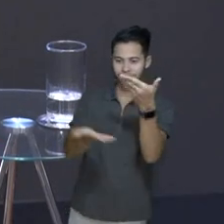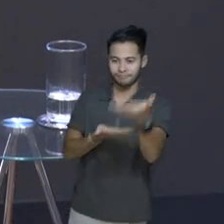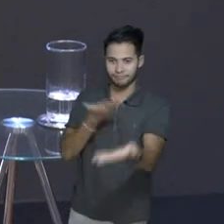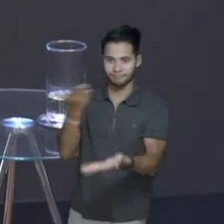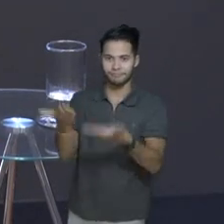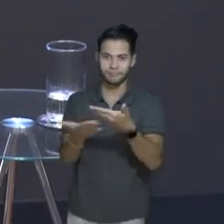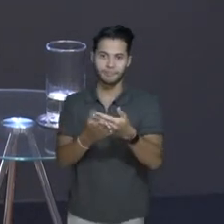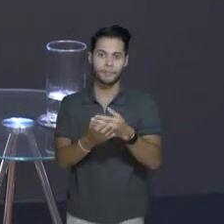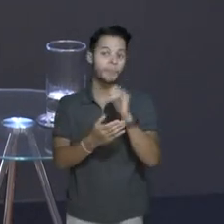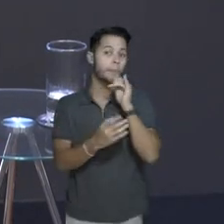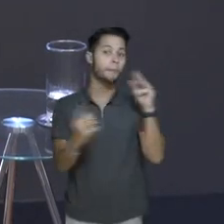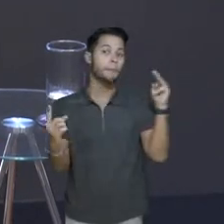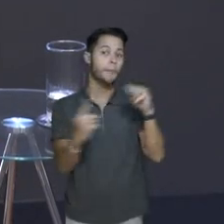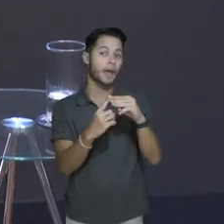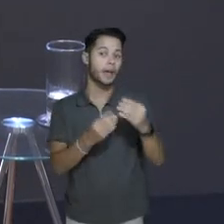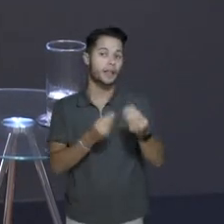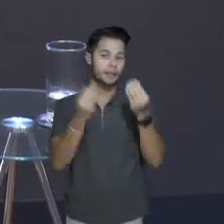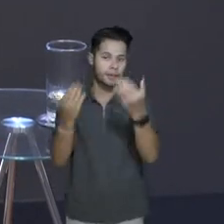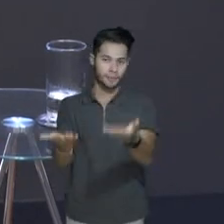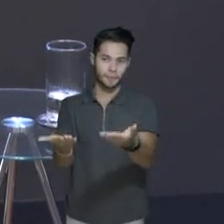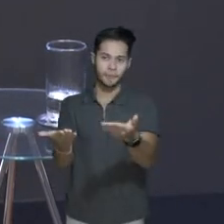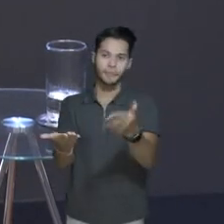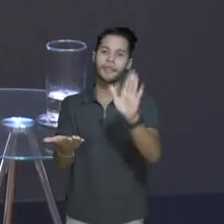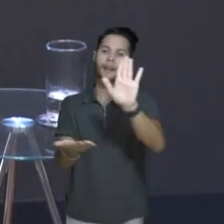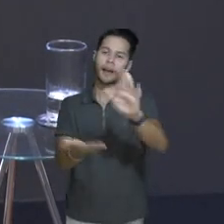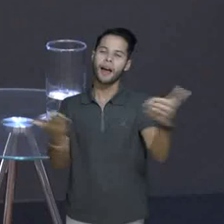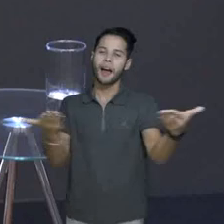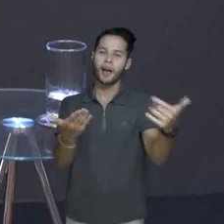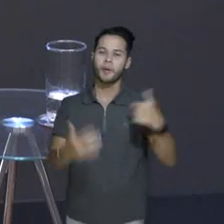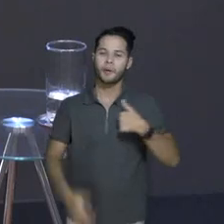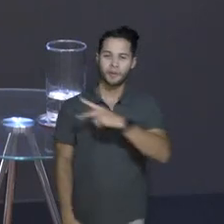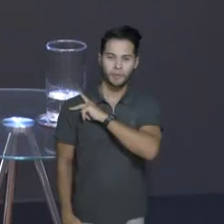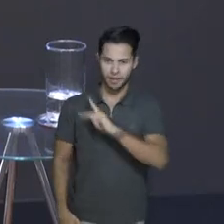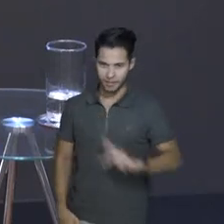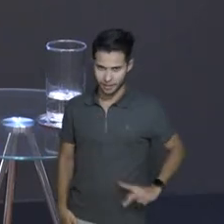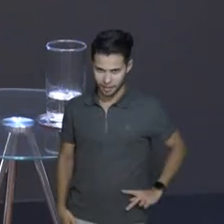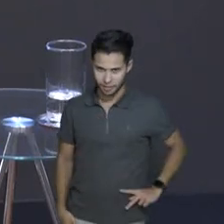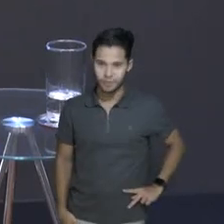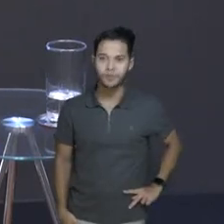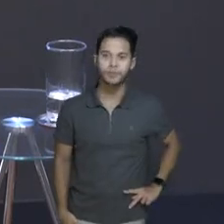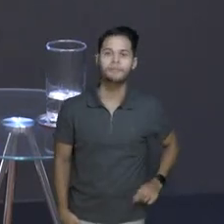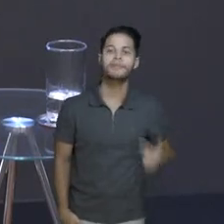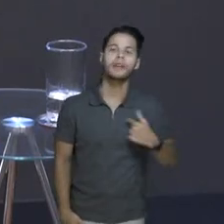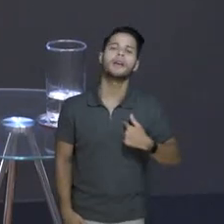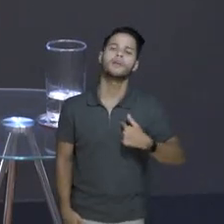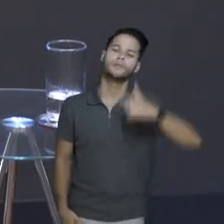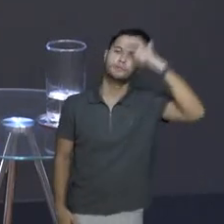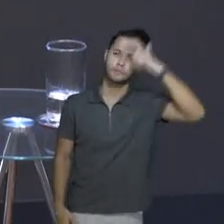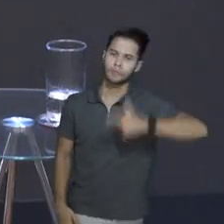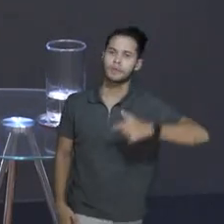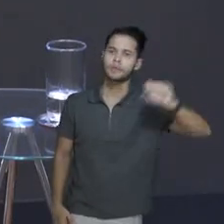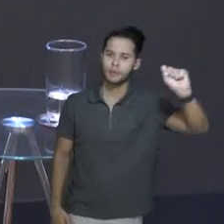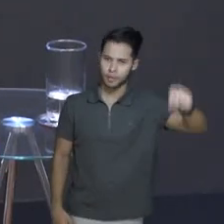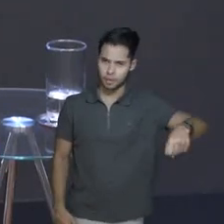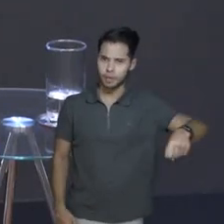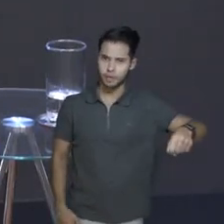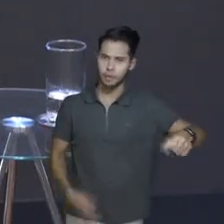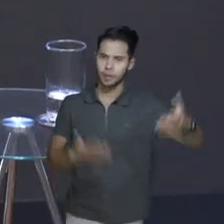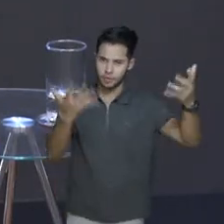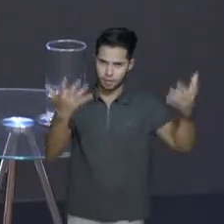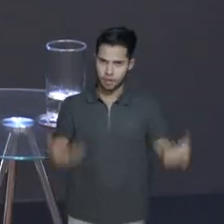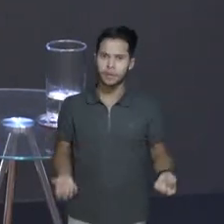metas e agora como Presidente da Confederação e tendo essa ferramenta toda eu quero sim Dr